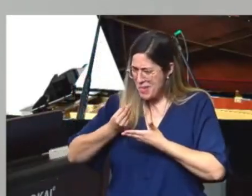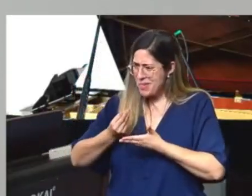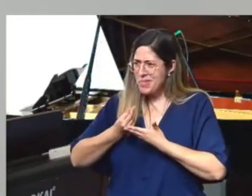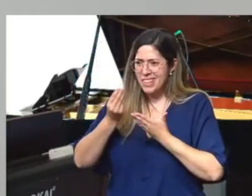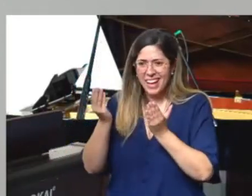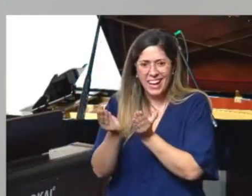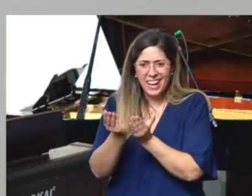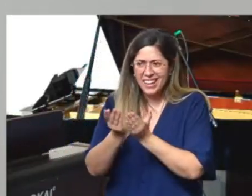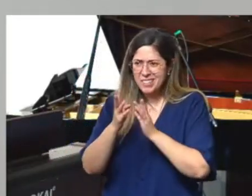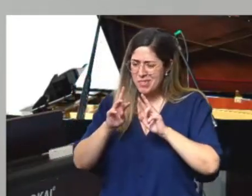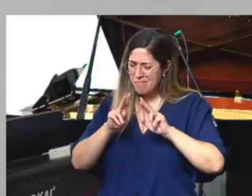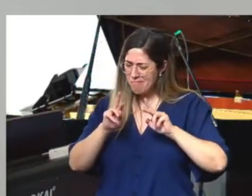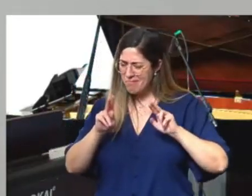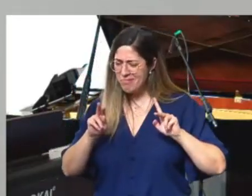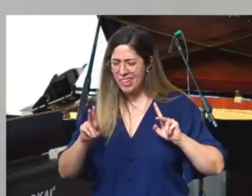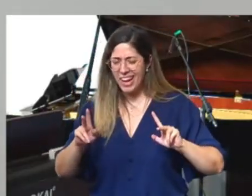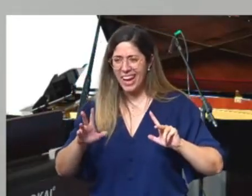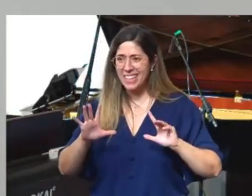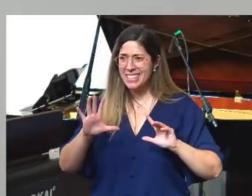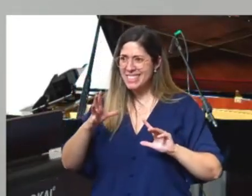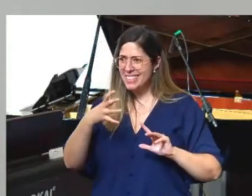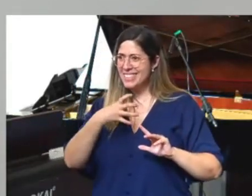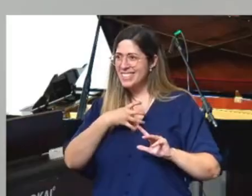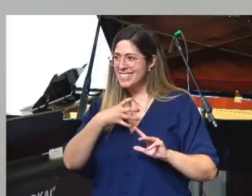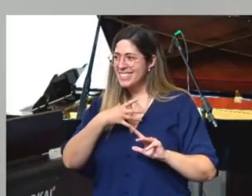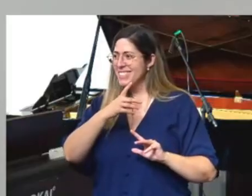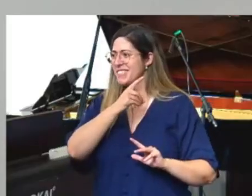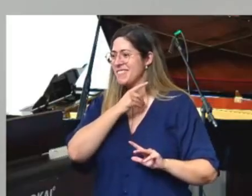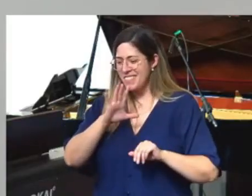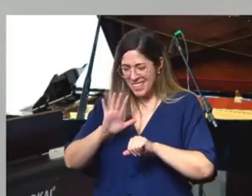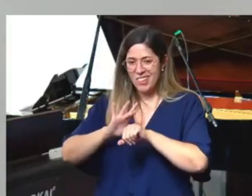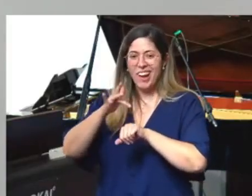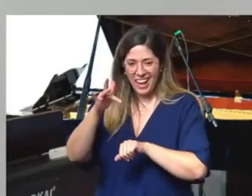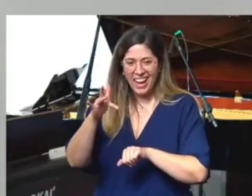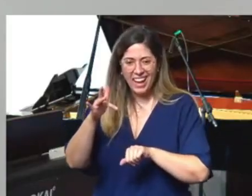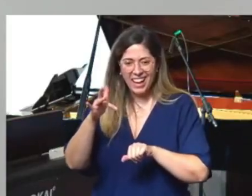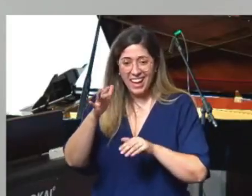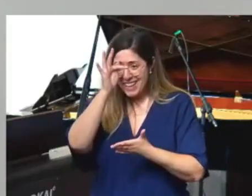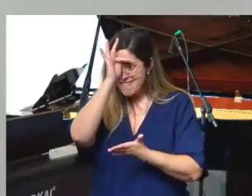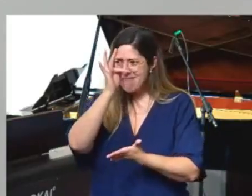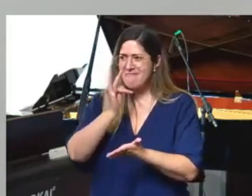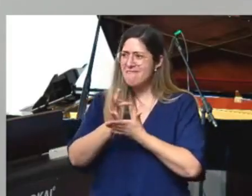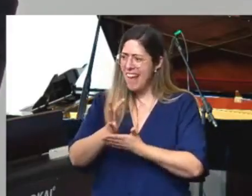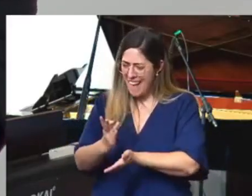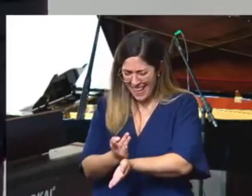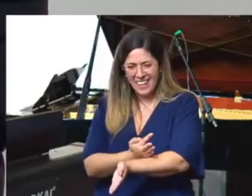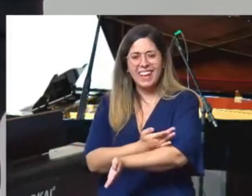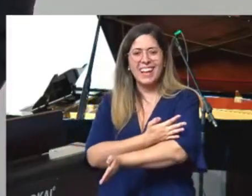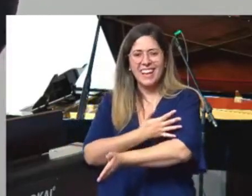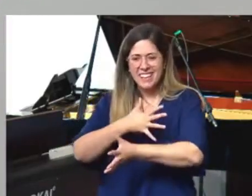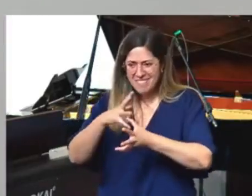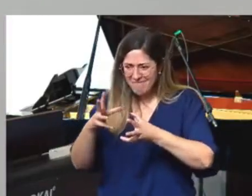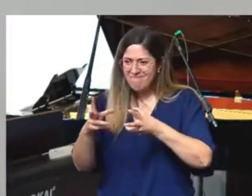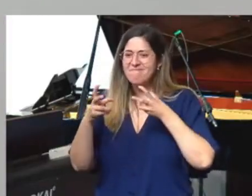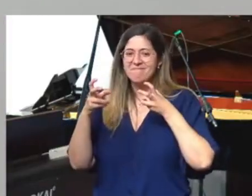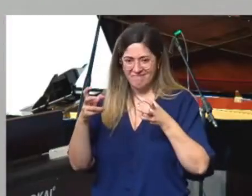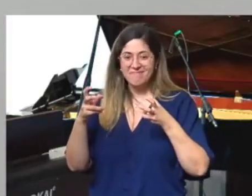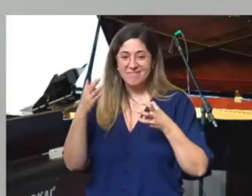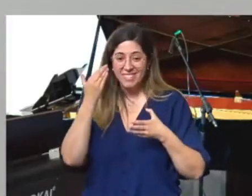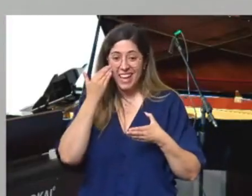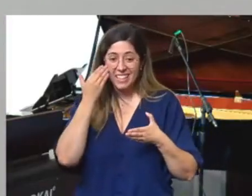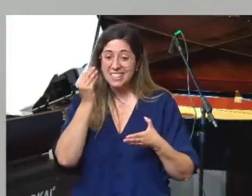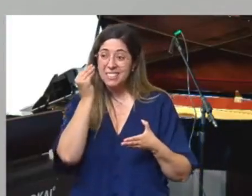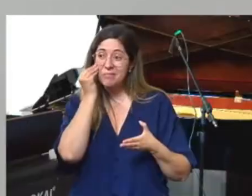esta palavra, por essa sã doutrina. Quando pessoas conseguem ver no procedimento, na